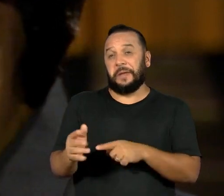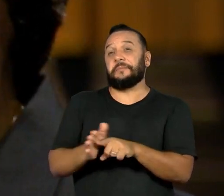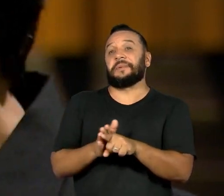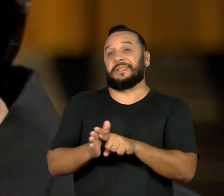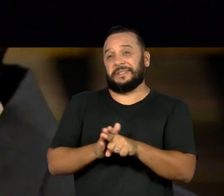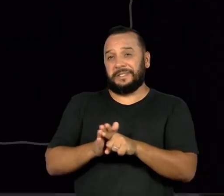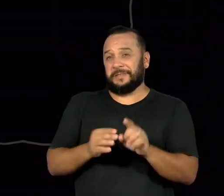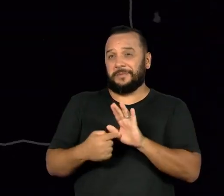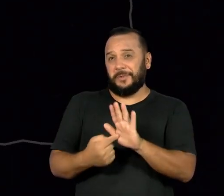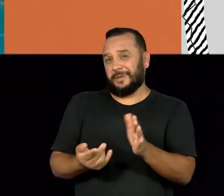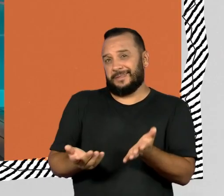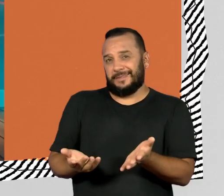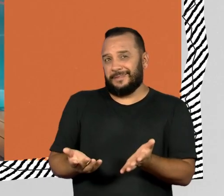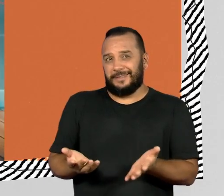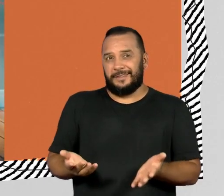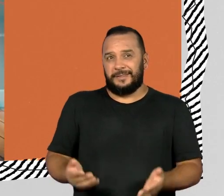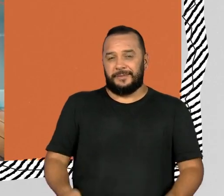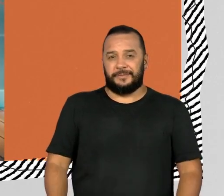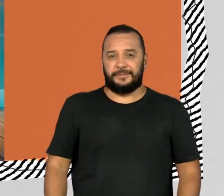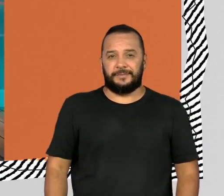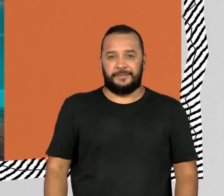né?